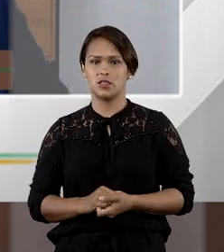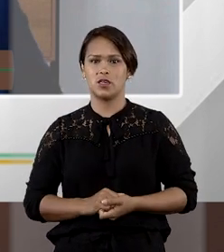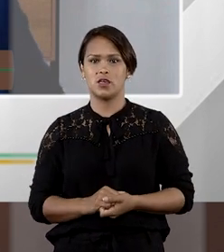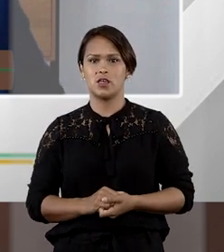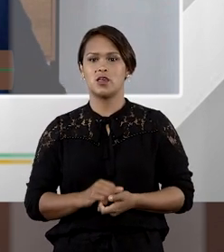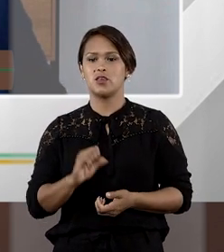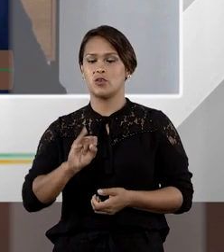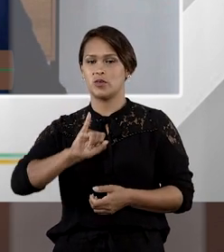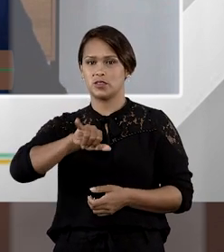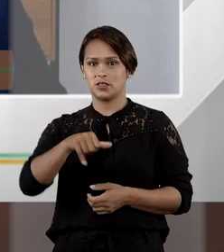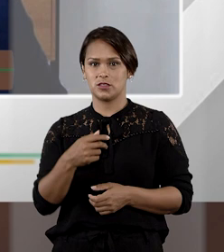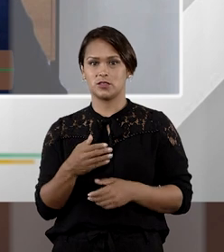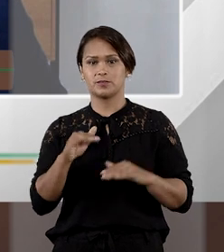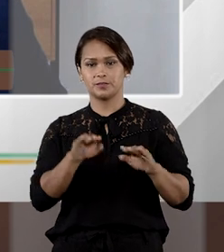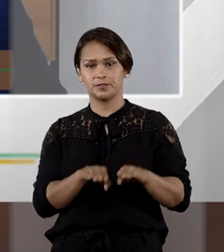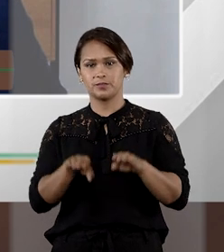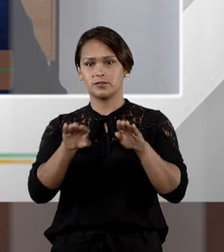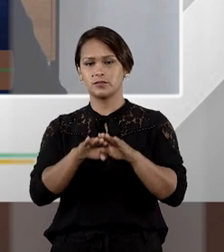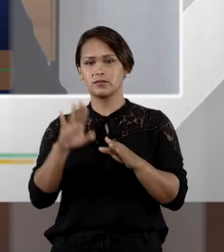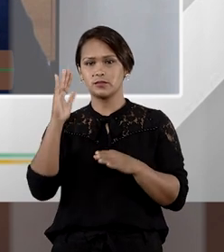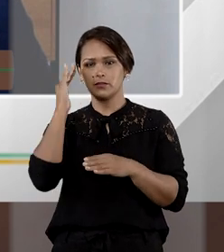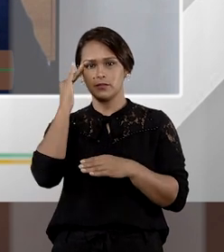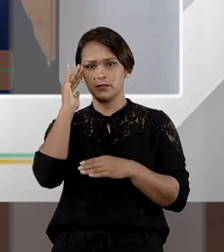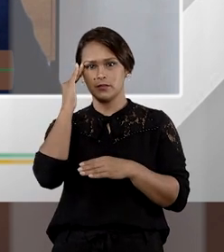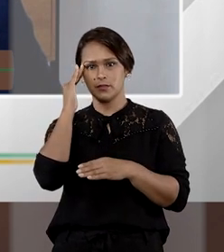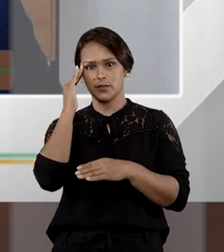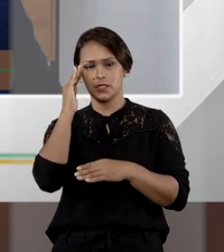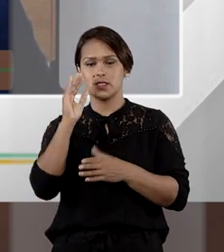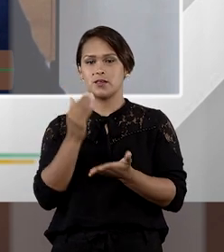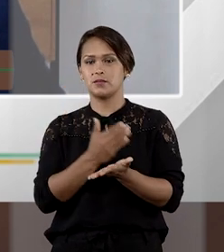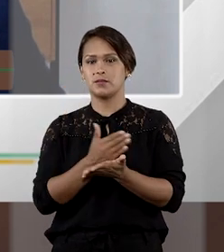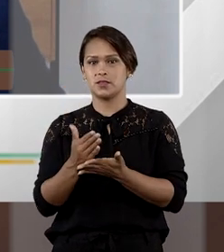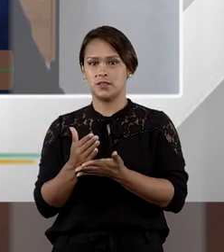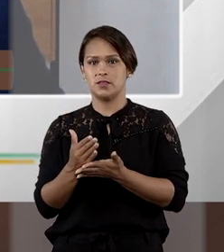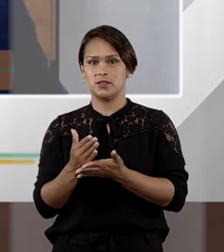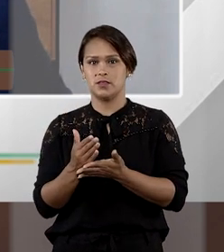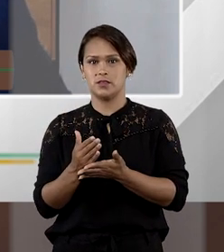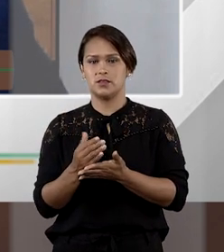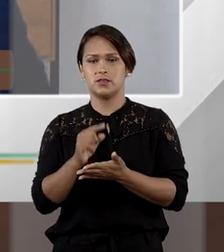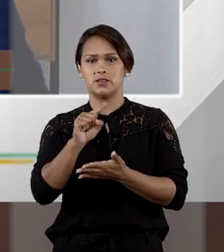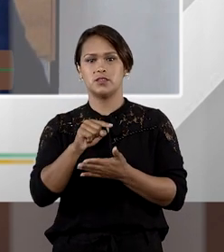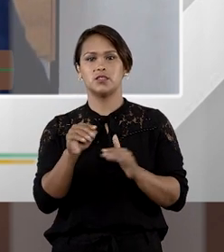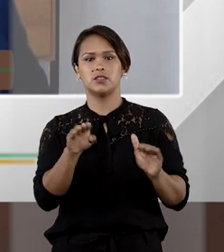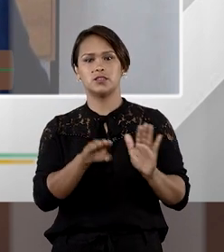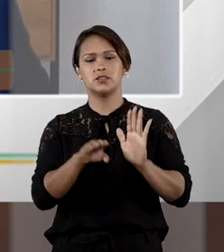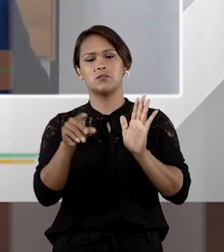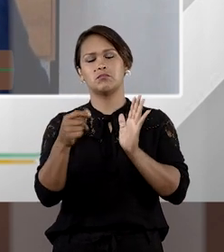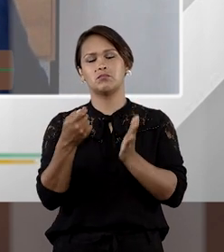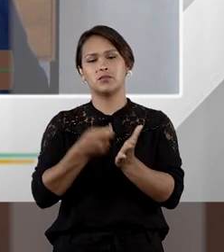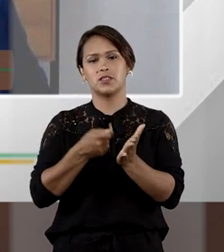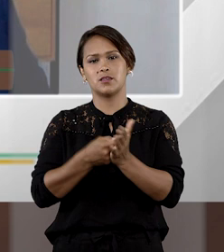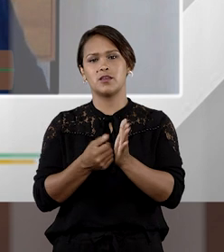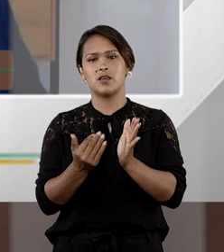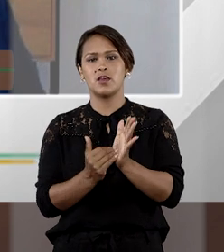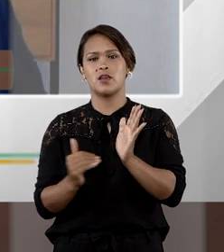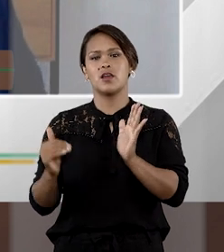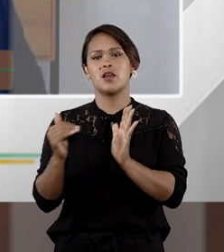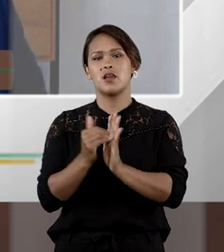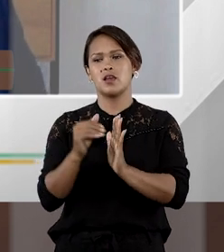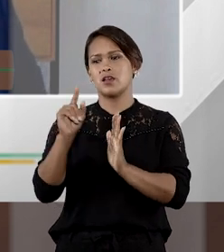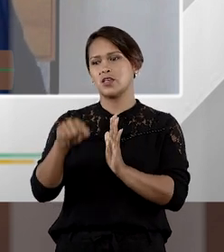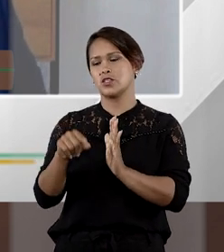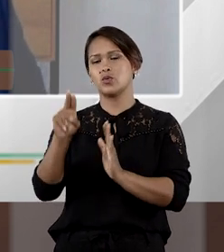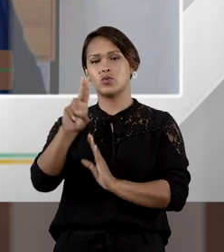e o STJ tem a posição de que, a priori, esse pagamento vai até, se for o